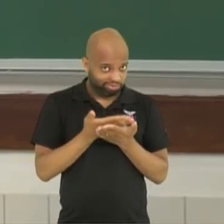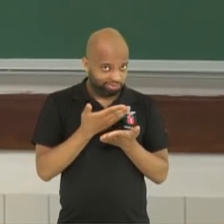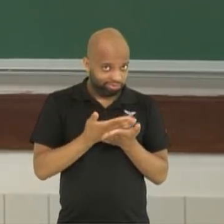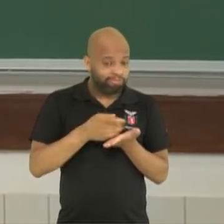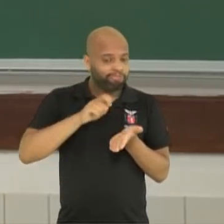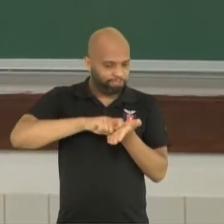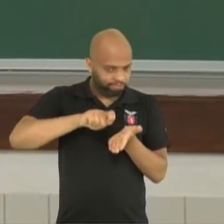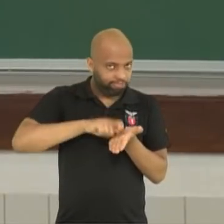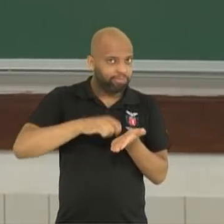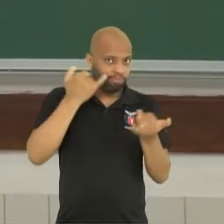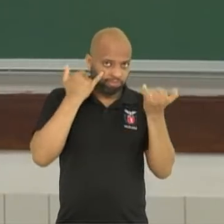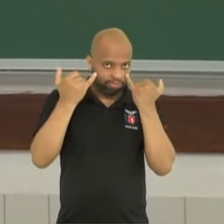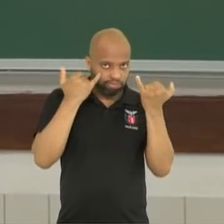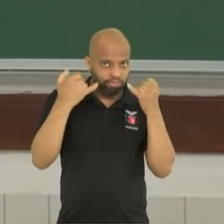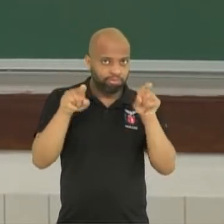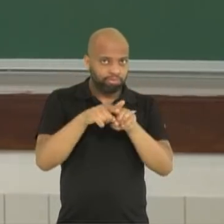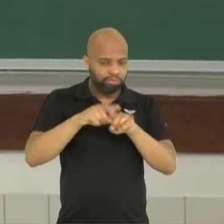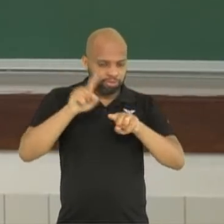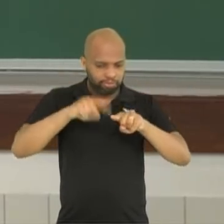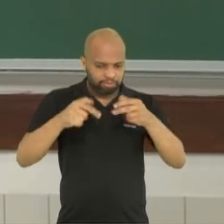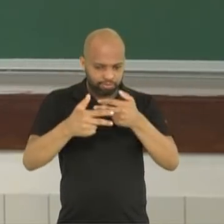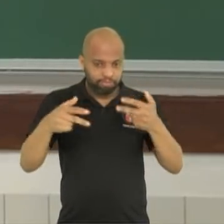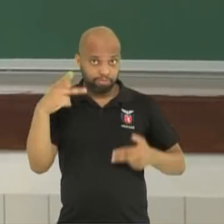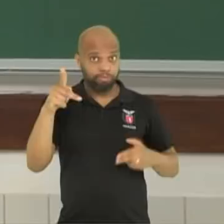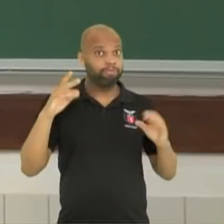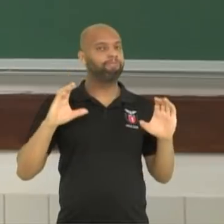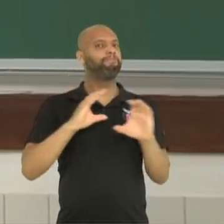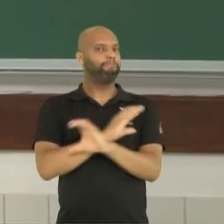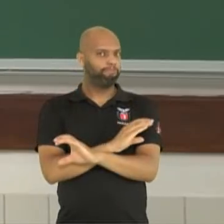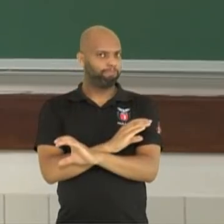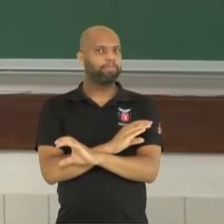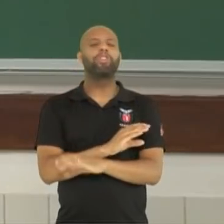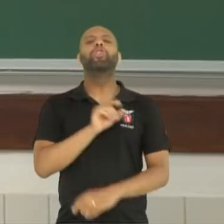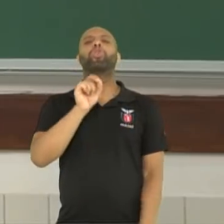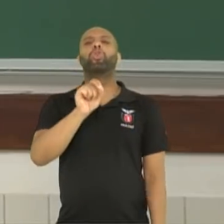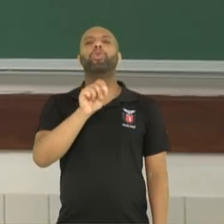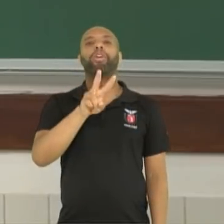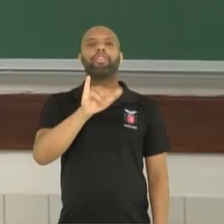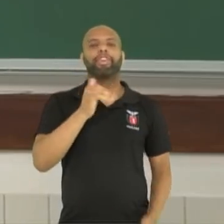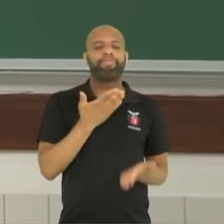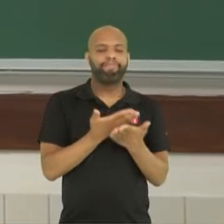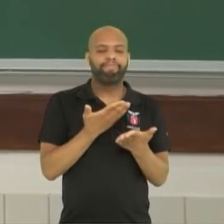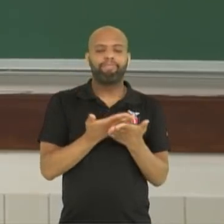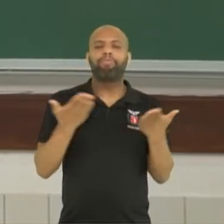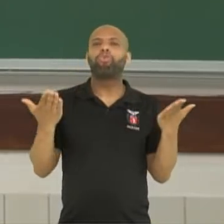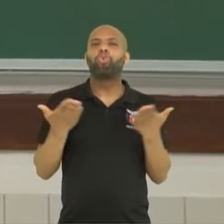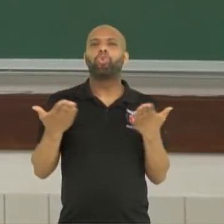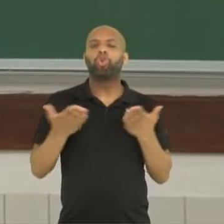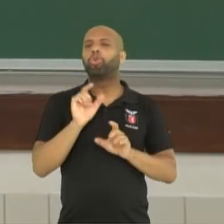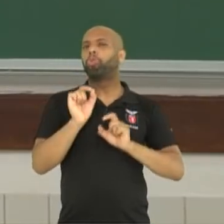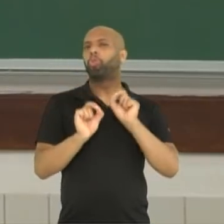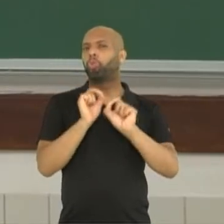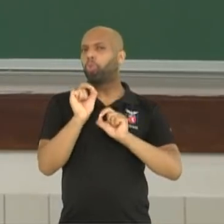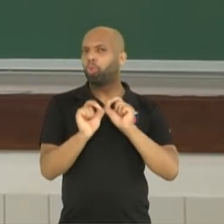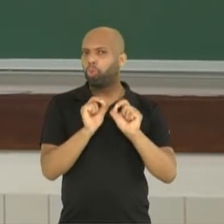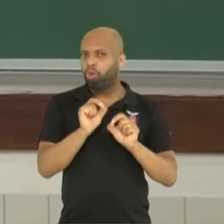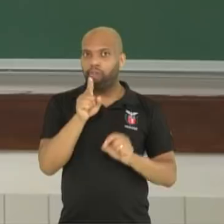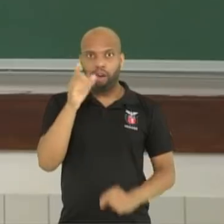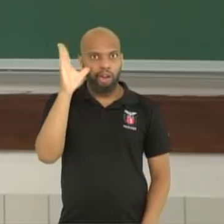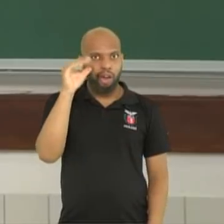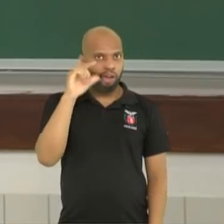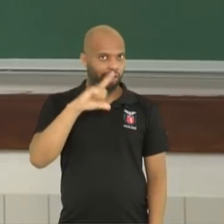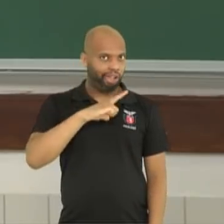nossa aula? Materialzinho aí completo? Tá? O que será que nós vamos trabalhar na nossa aula de hoje? Vocês estão